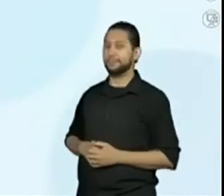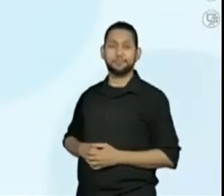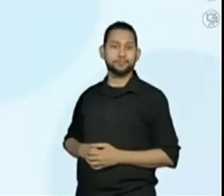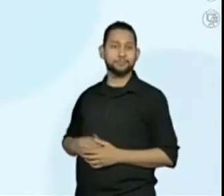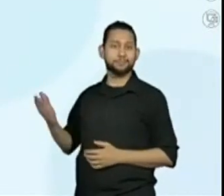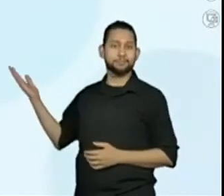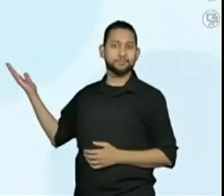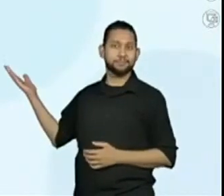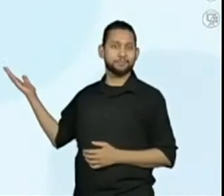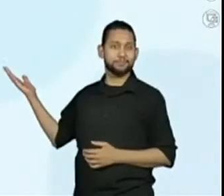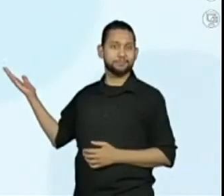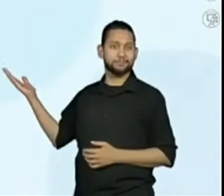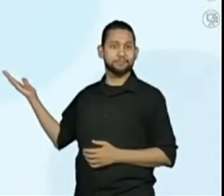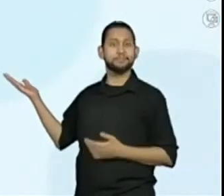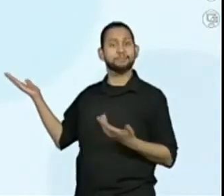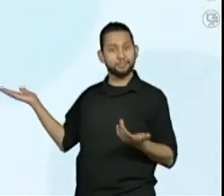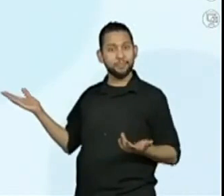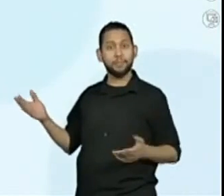Observem aí na tela.